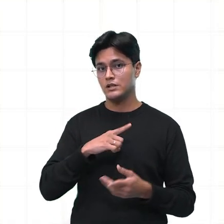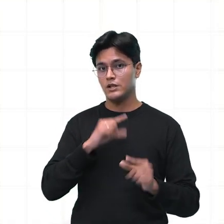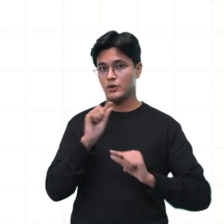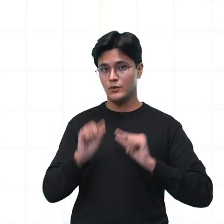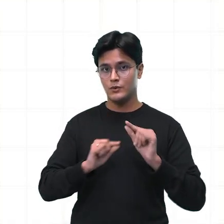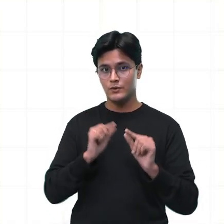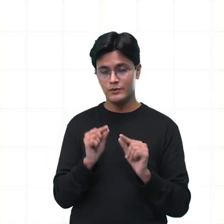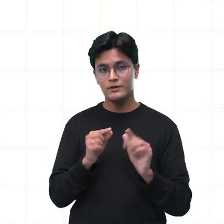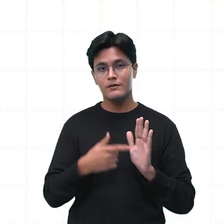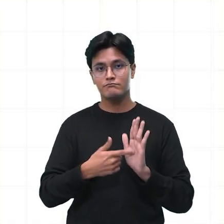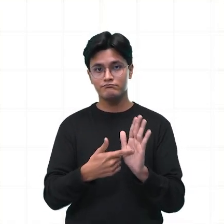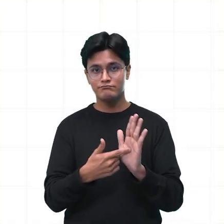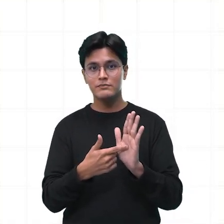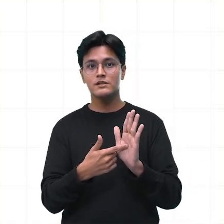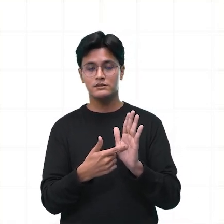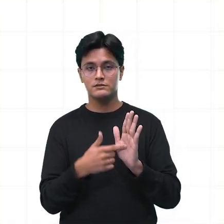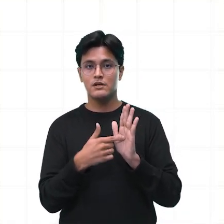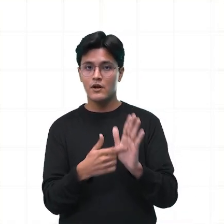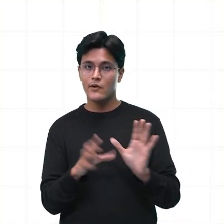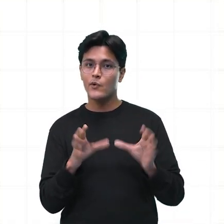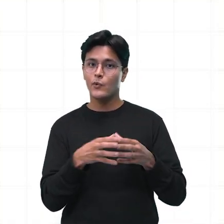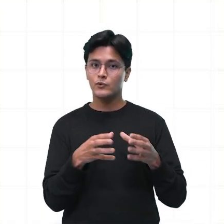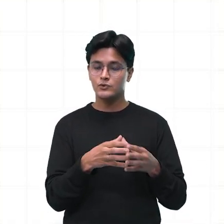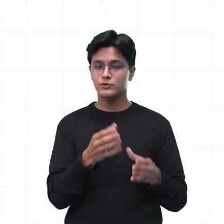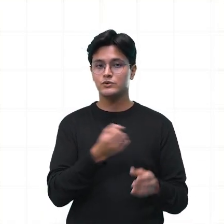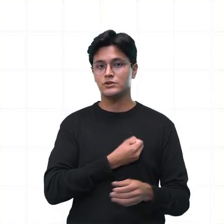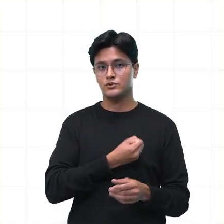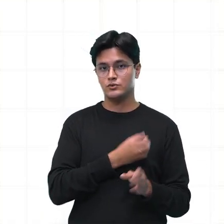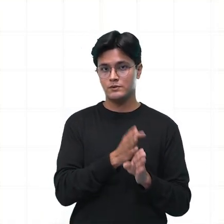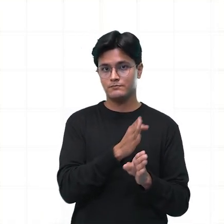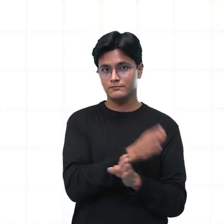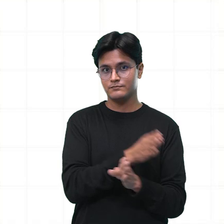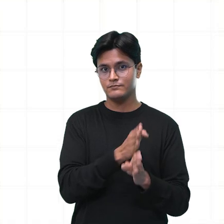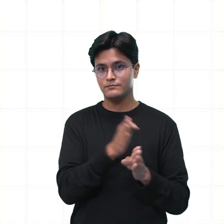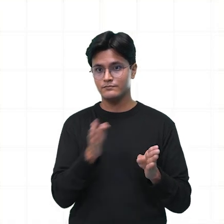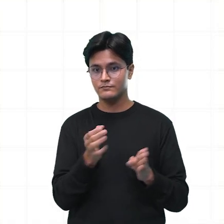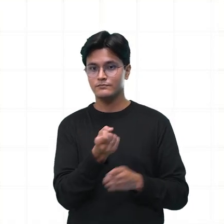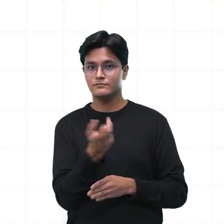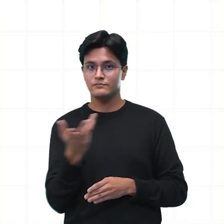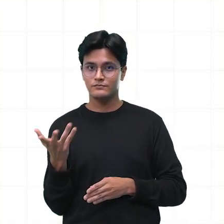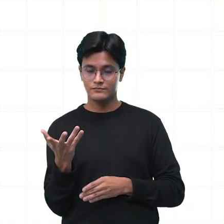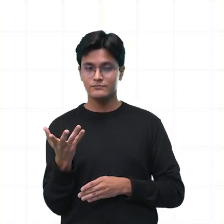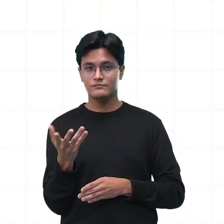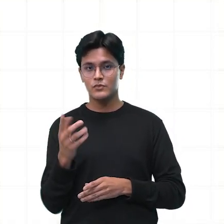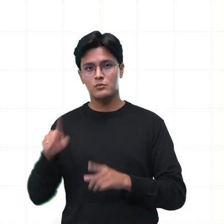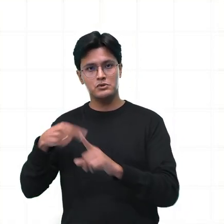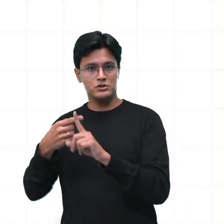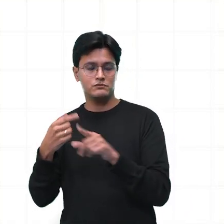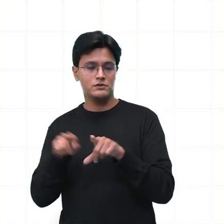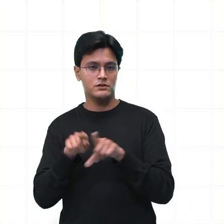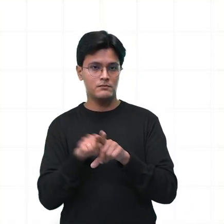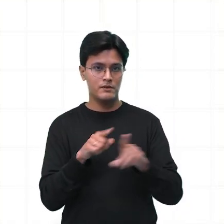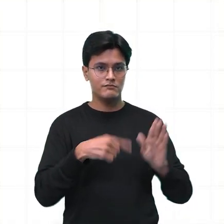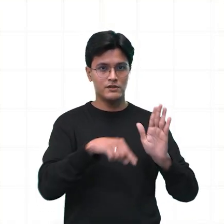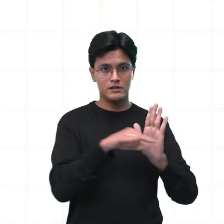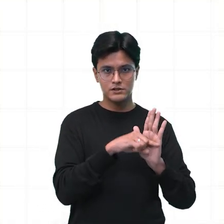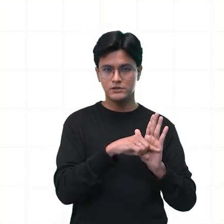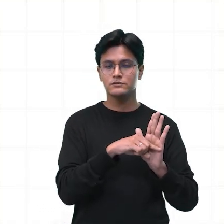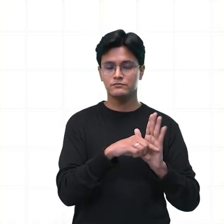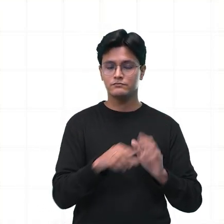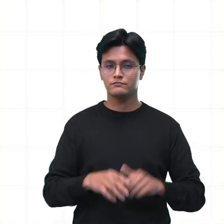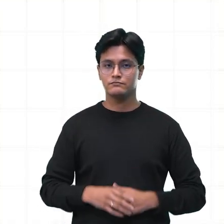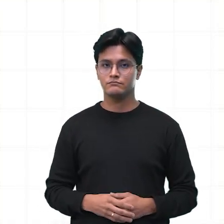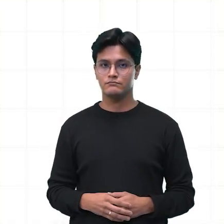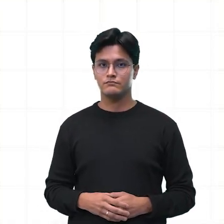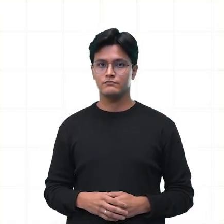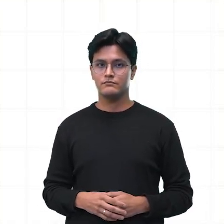presença do conjunto dos números inteiros tanto o número positivo quanto o número negativo é possível